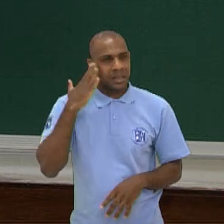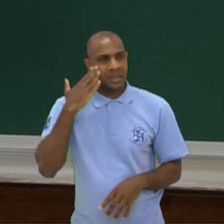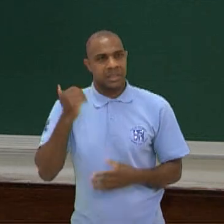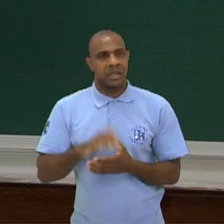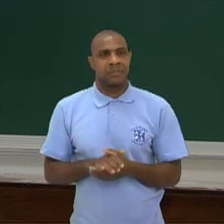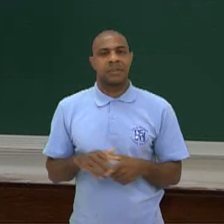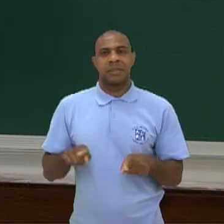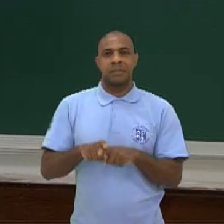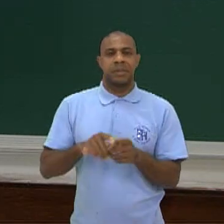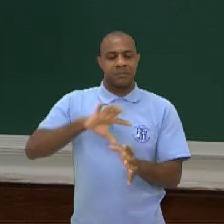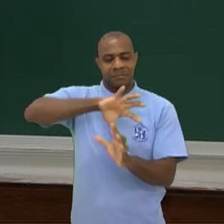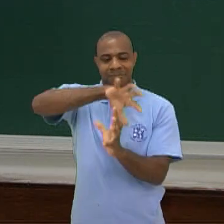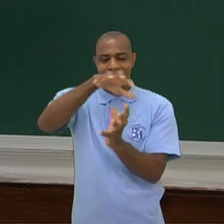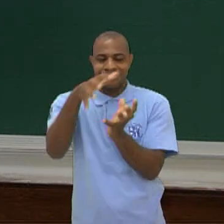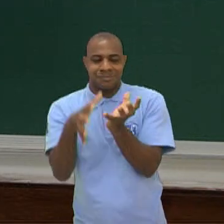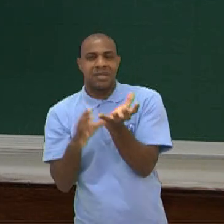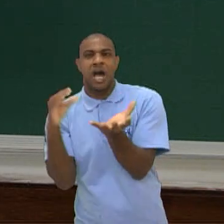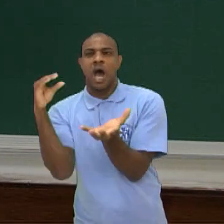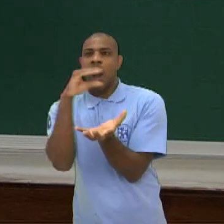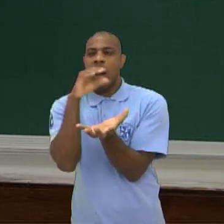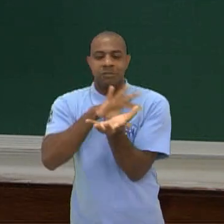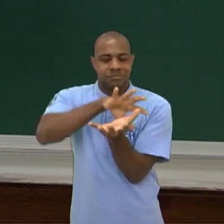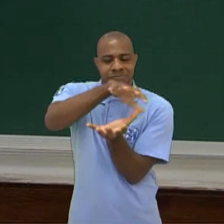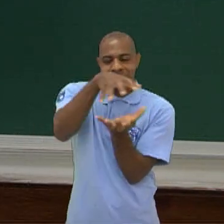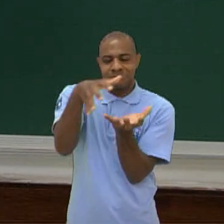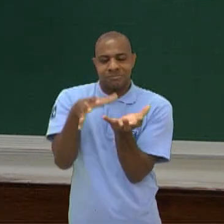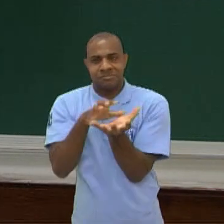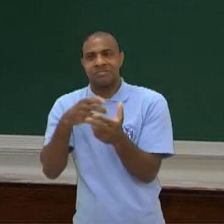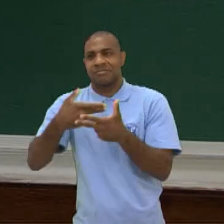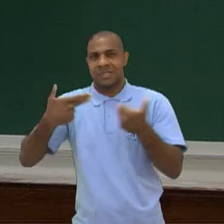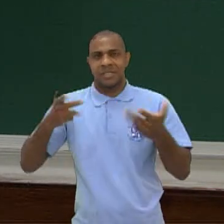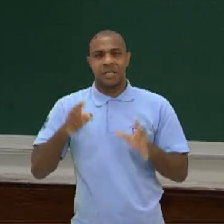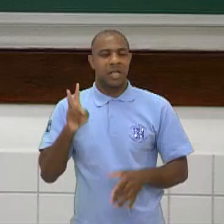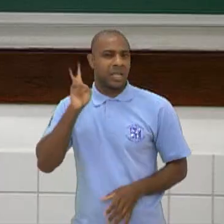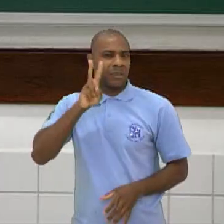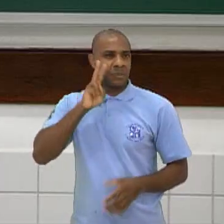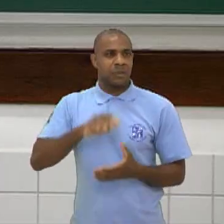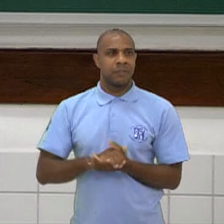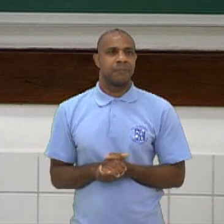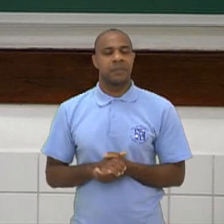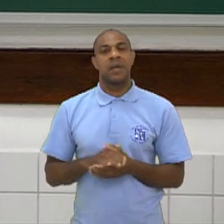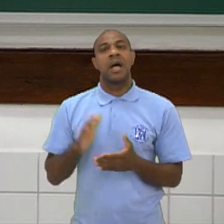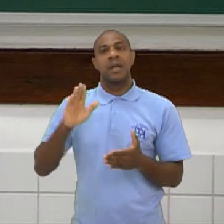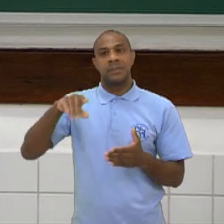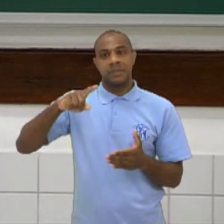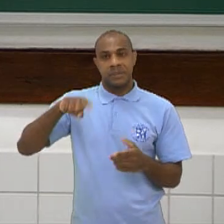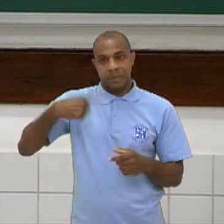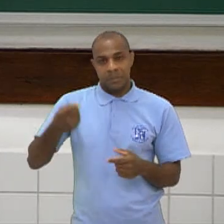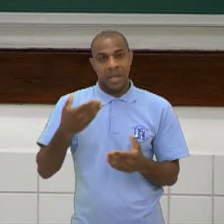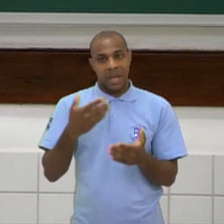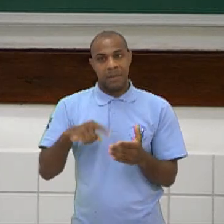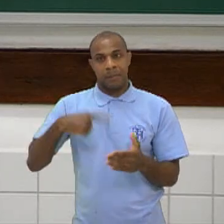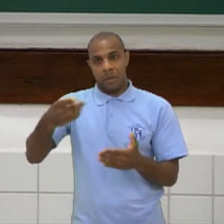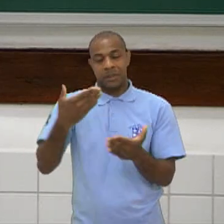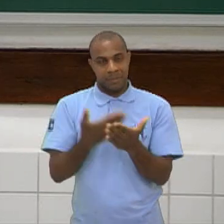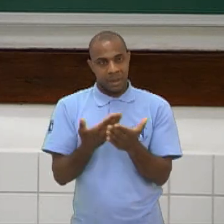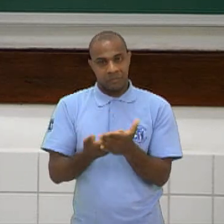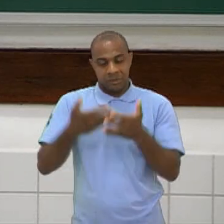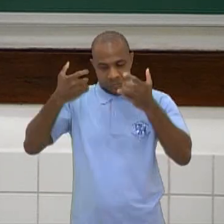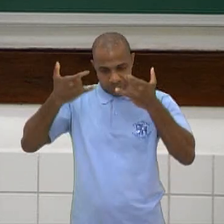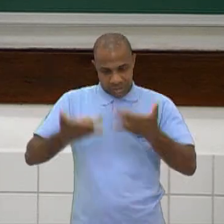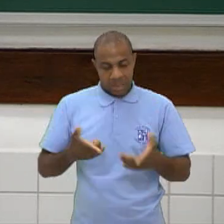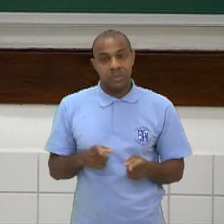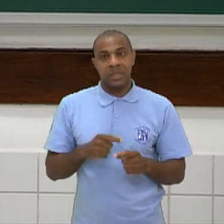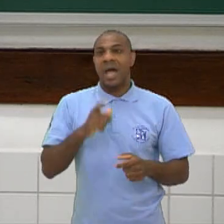efeito estufa, por exemplo, camada de ozônio, muita coisa a gente só relembrou aqui. Então, na próxima aula, a gente vai voltar com mais um ciclo, o ciclo da